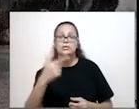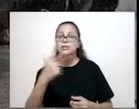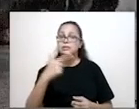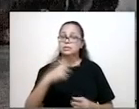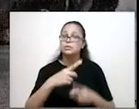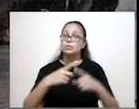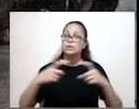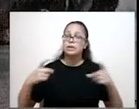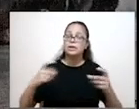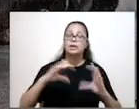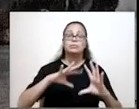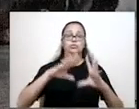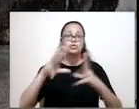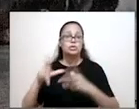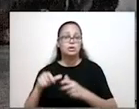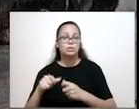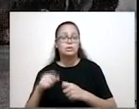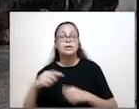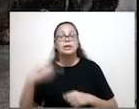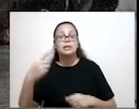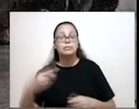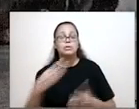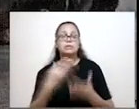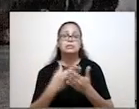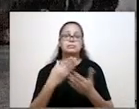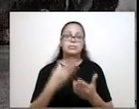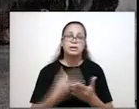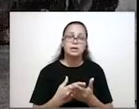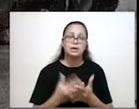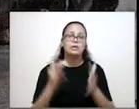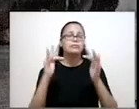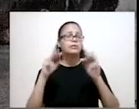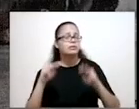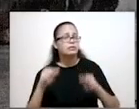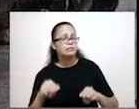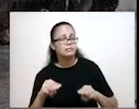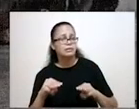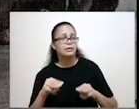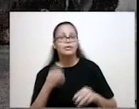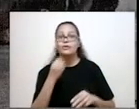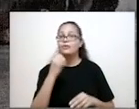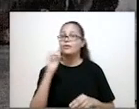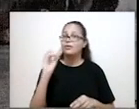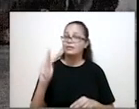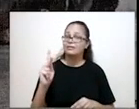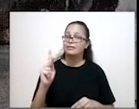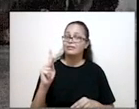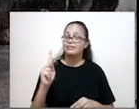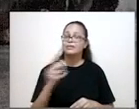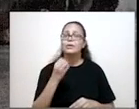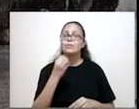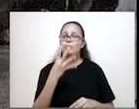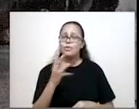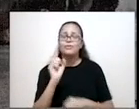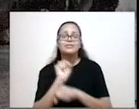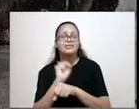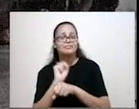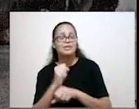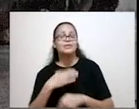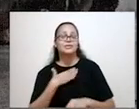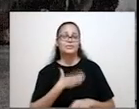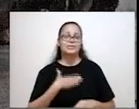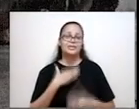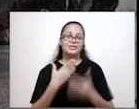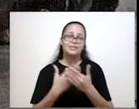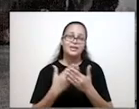Mundial. Na próxima aula iremos concluir este assunto, ok? Bom, espero que tenham gostado da aula